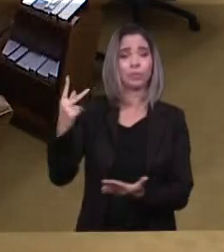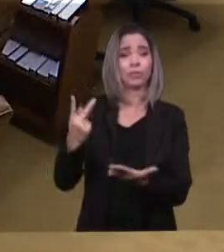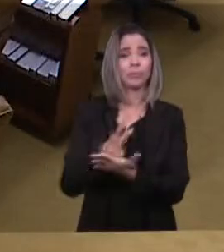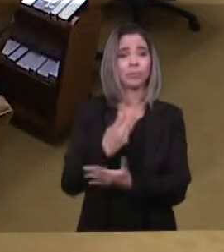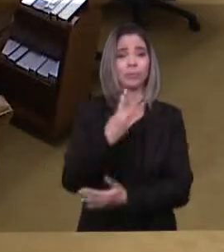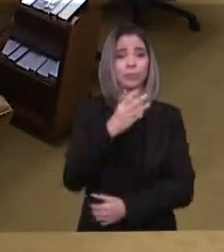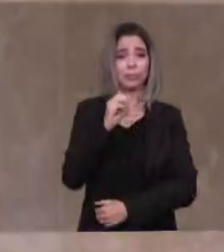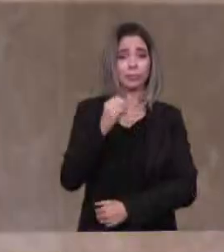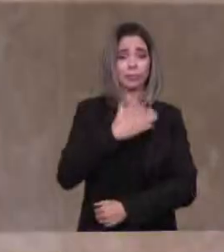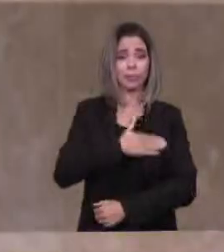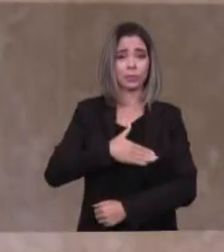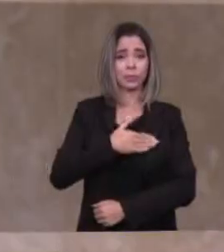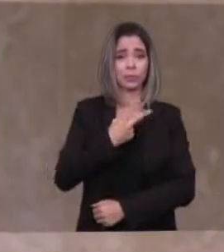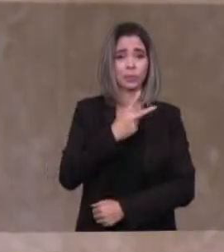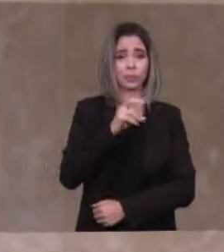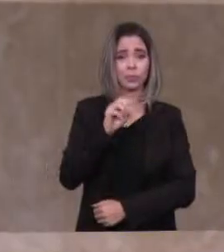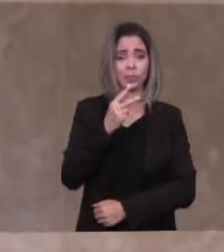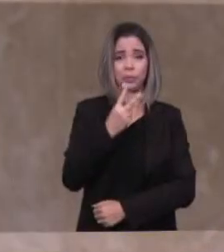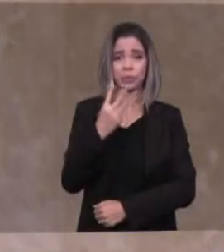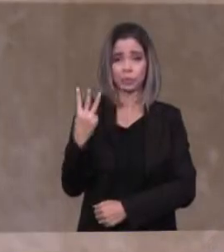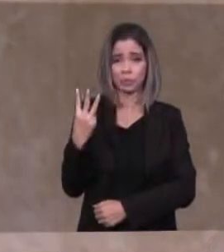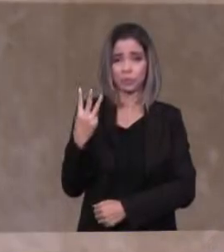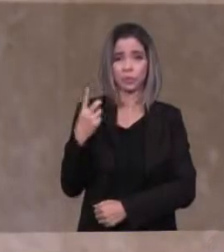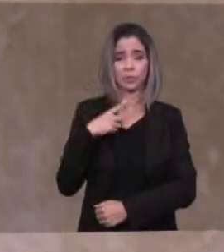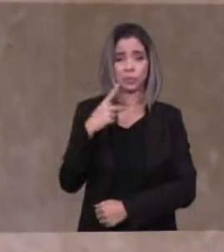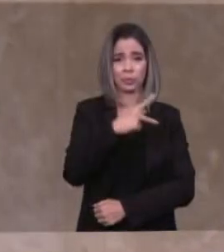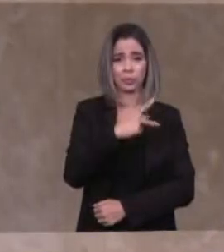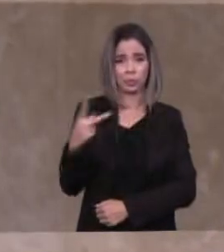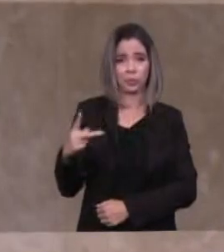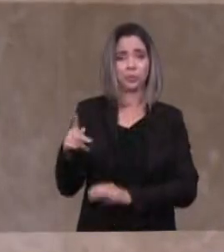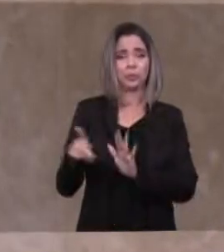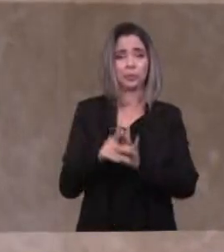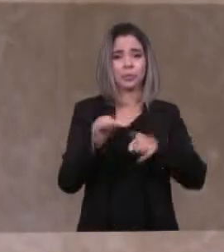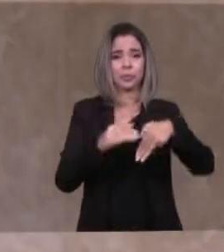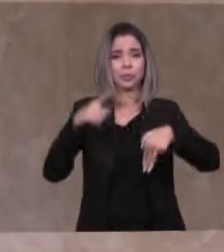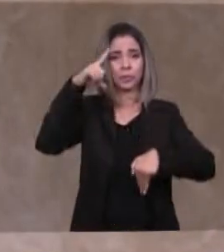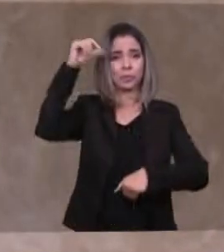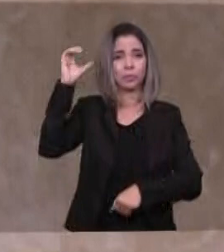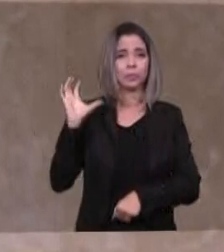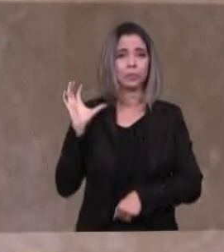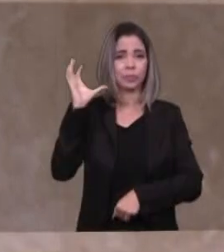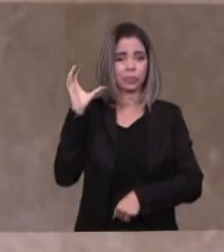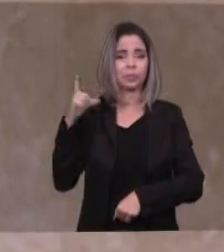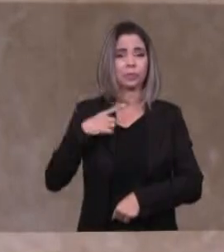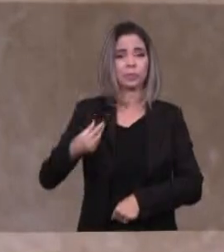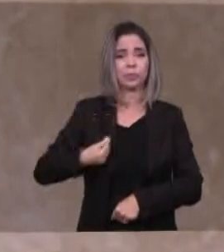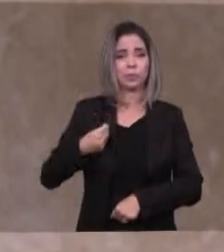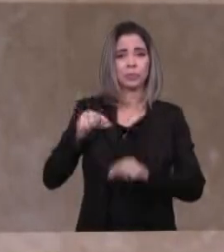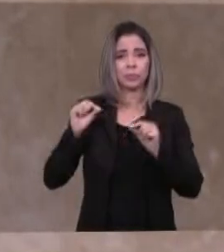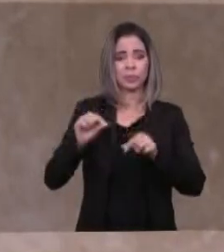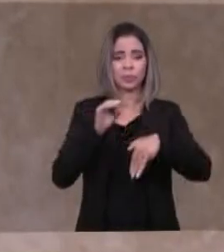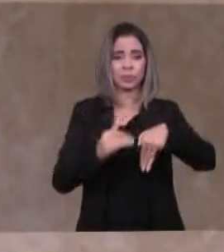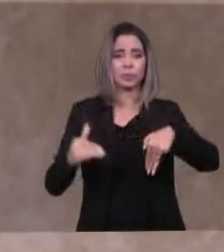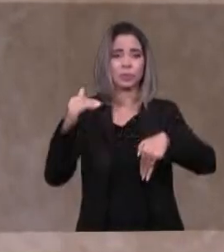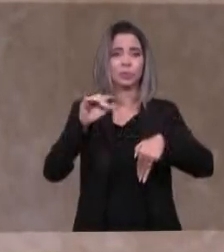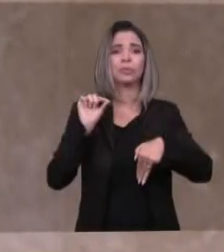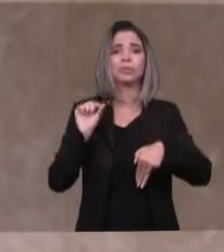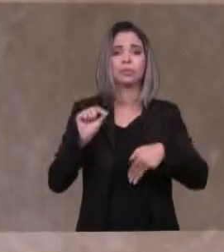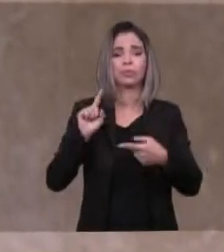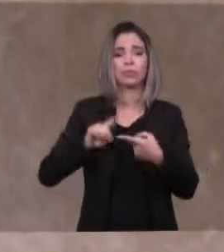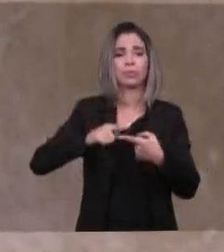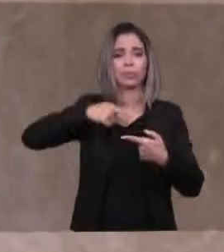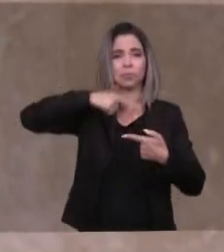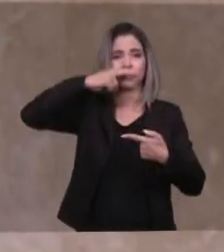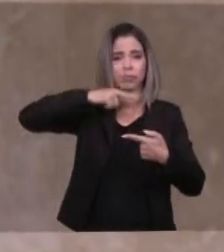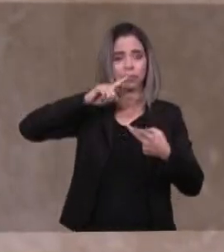realizada em 30 de agosto de 2023. Presidência da senhora ministra Rosa Weber, presentes da sessão, senhores ministros